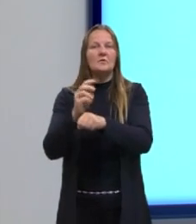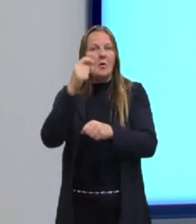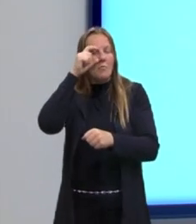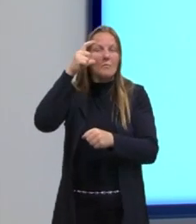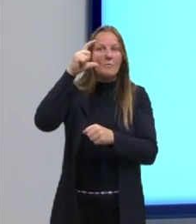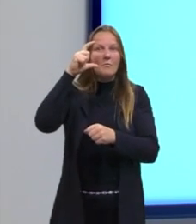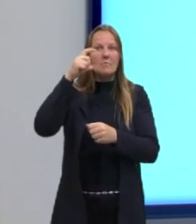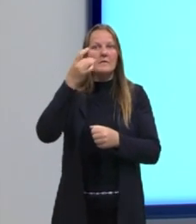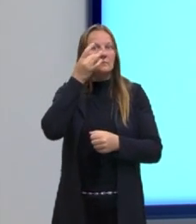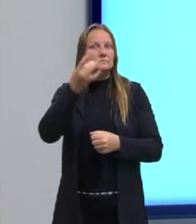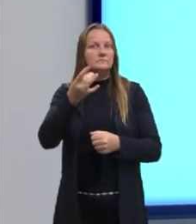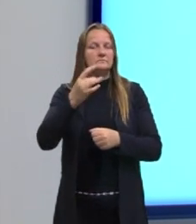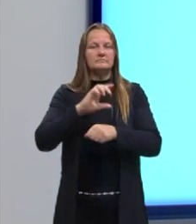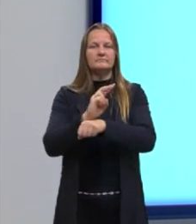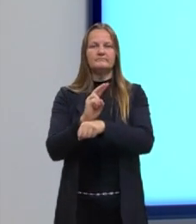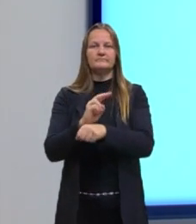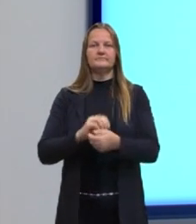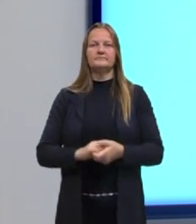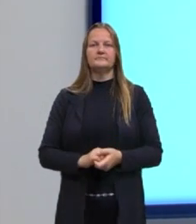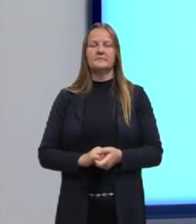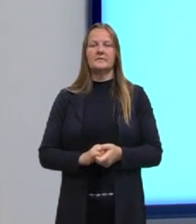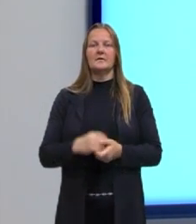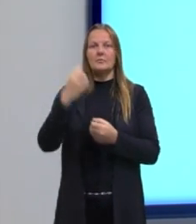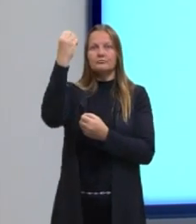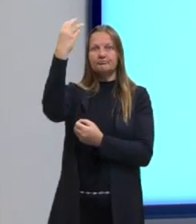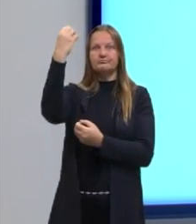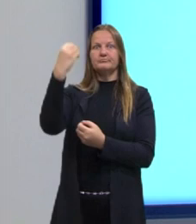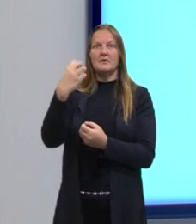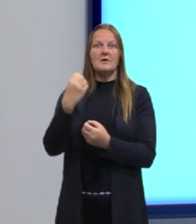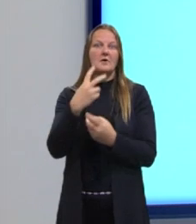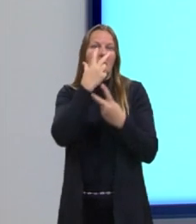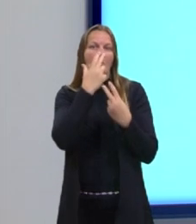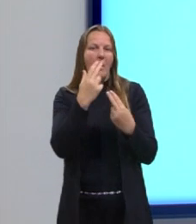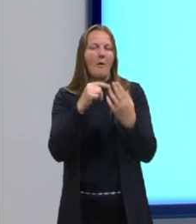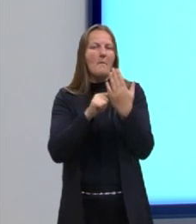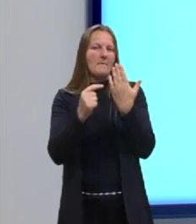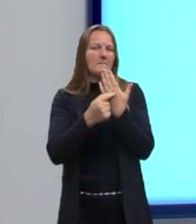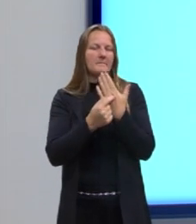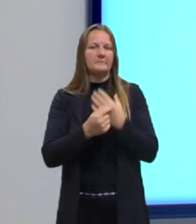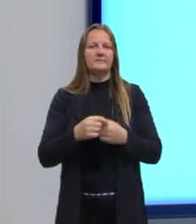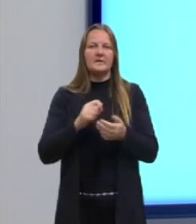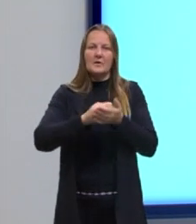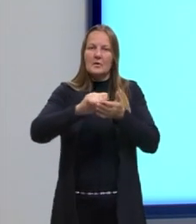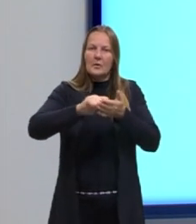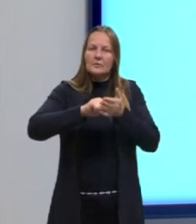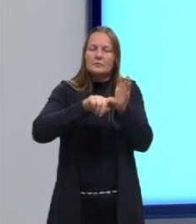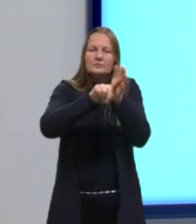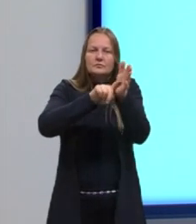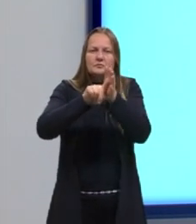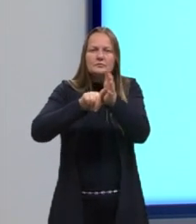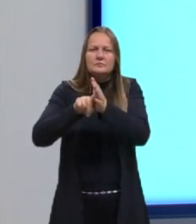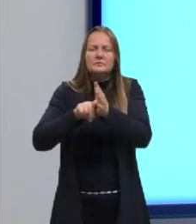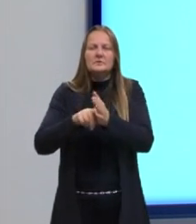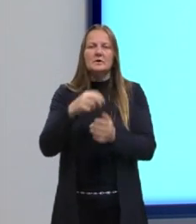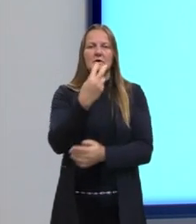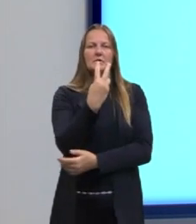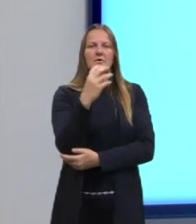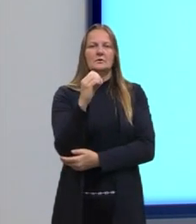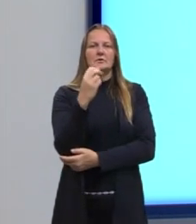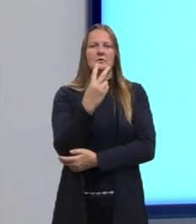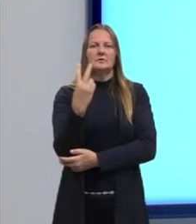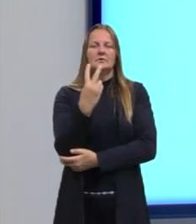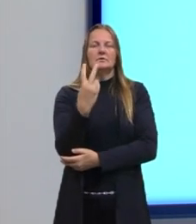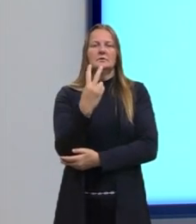alerta então aqui os sinais de alerta que esses autores estão trazendo para 2022